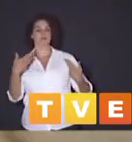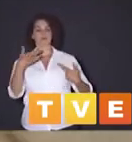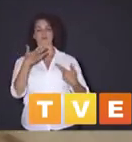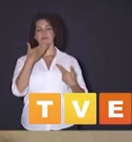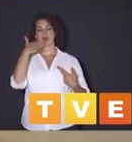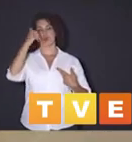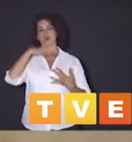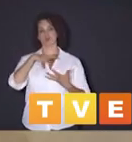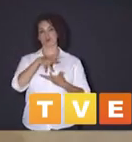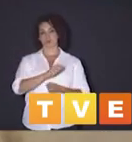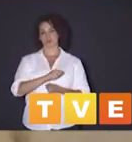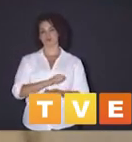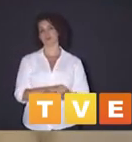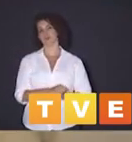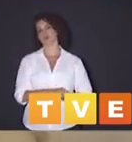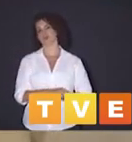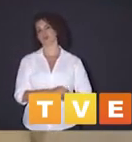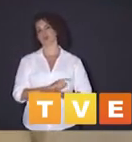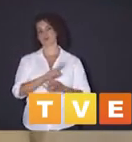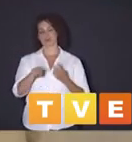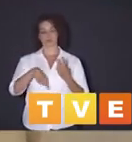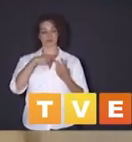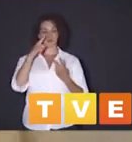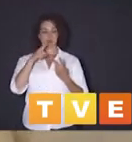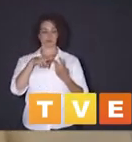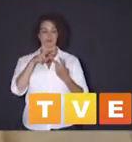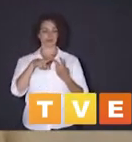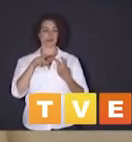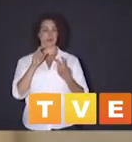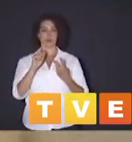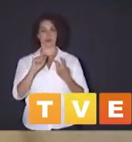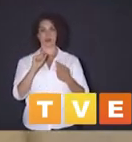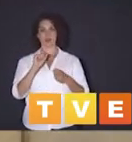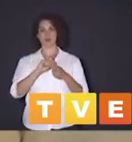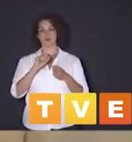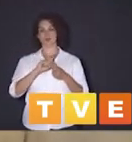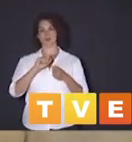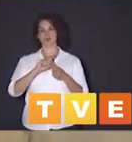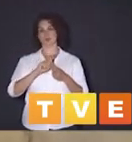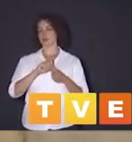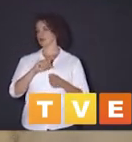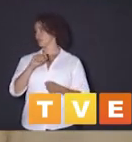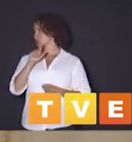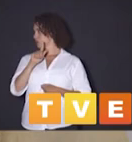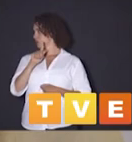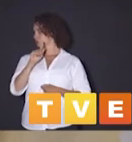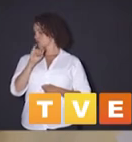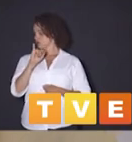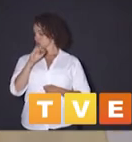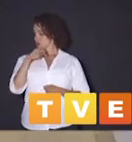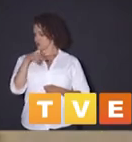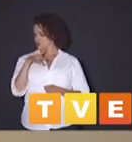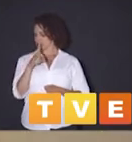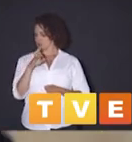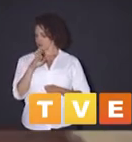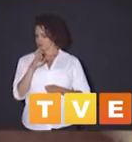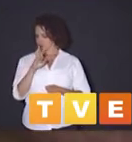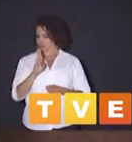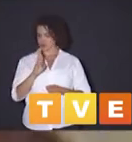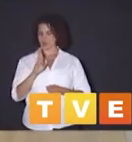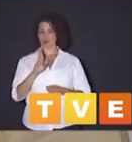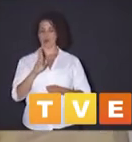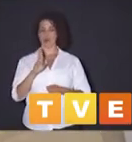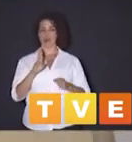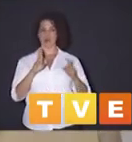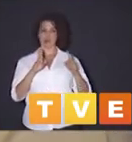uma a nossa segunda grande contribuição foi o desenvolvimento do ginga vamos ver a parte brasileira